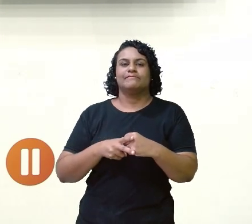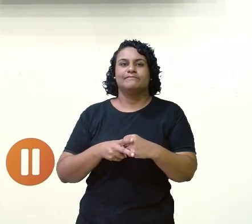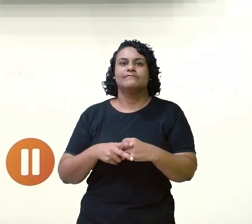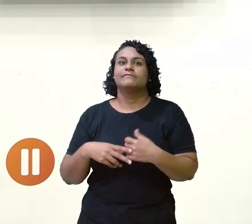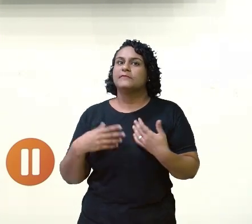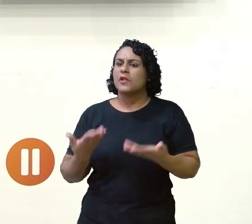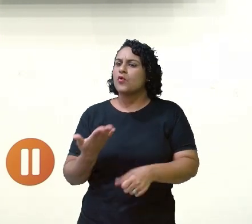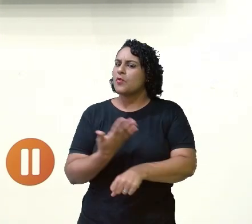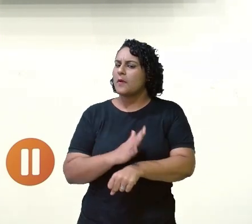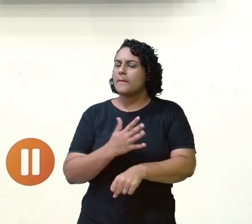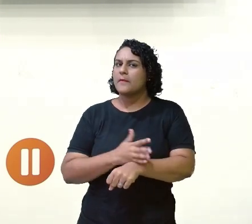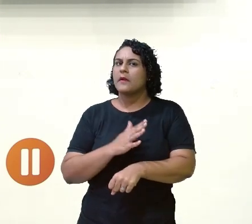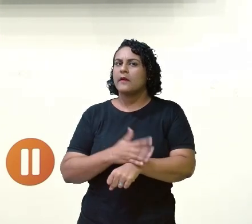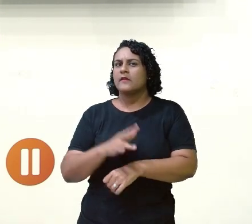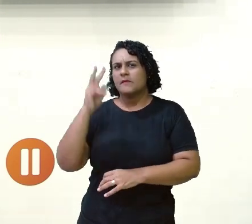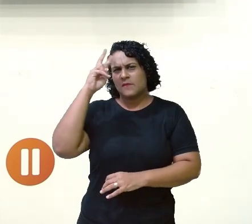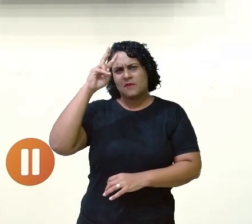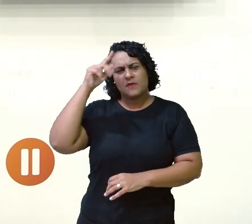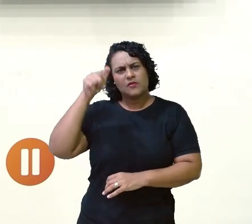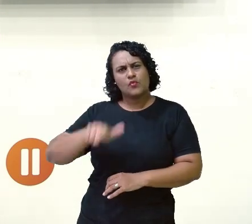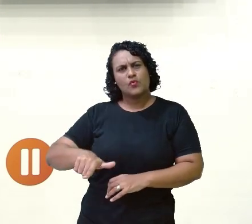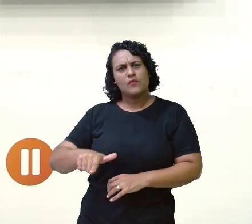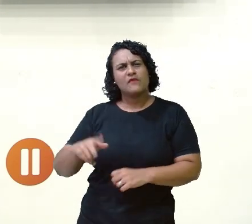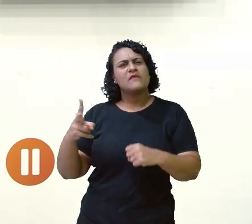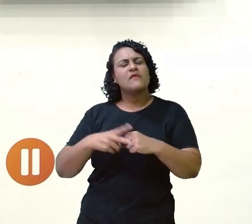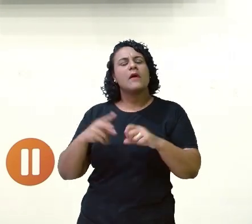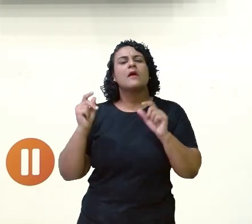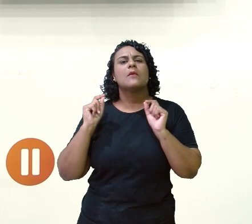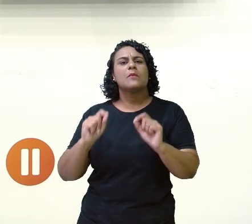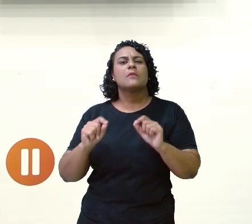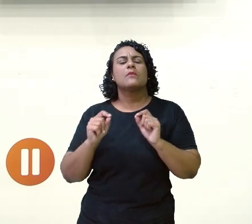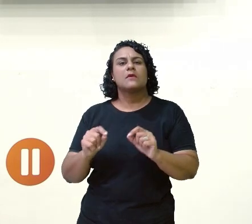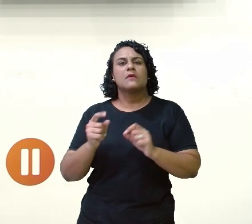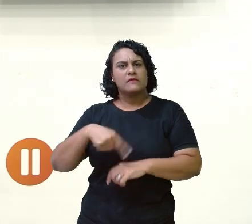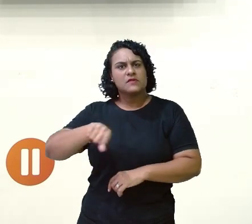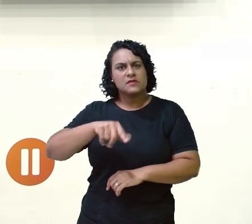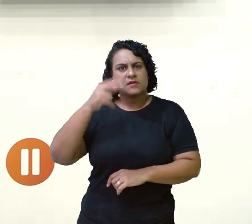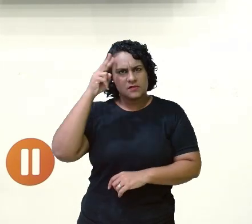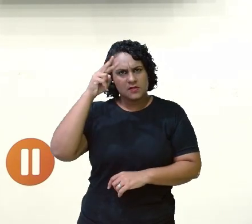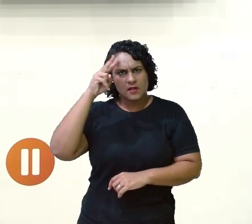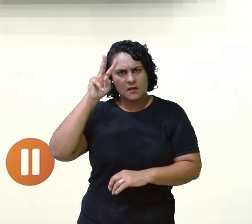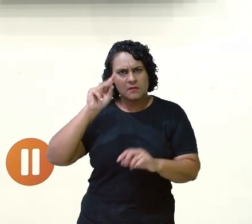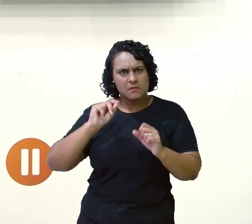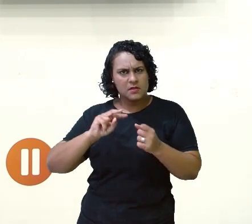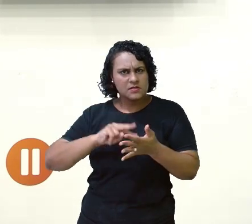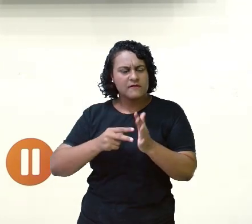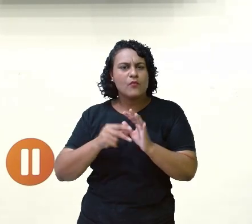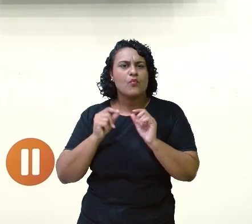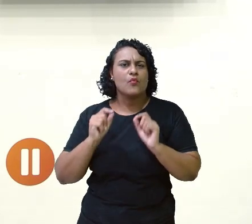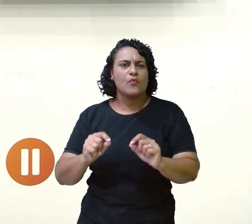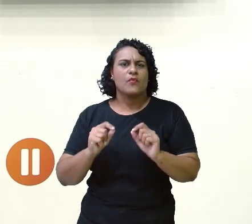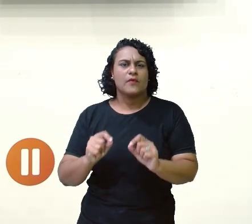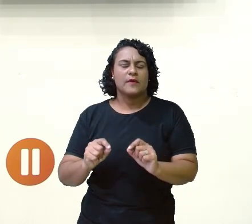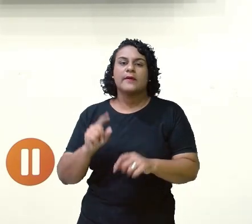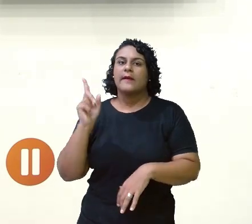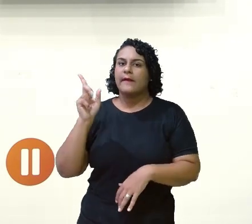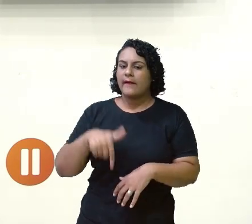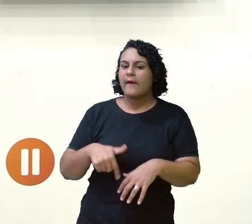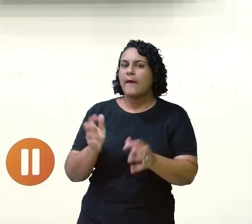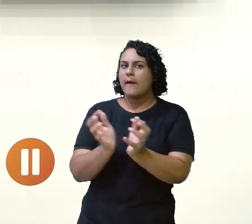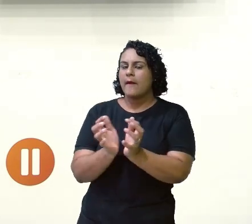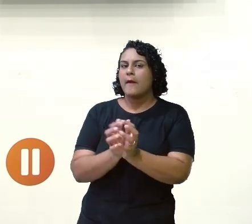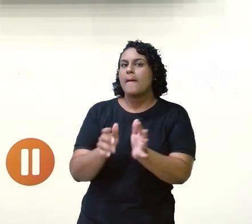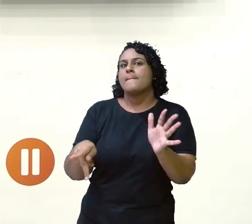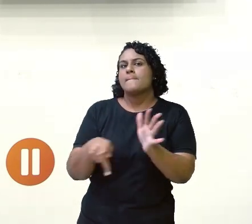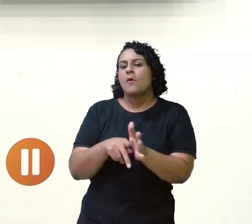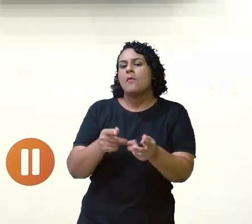Então, vamos relembrar o que é verbo. O que é verbo para vocês? Vocês lembram o que significa o verbo? É uma classe gramatical